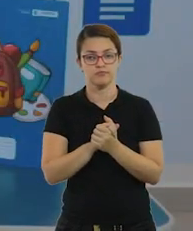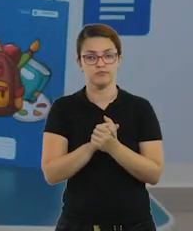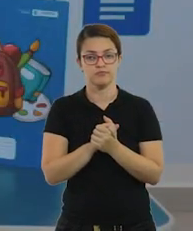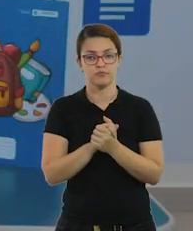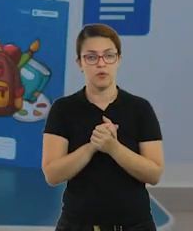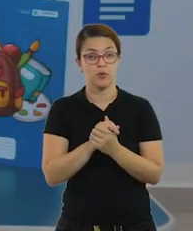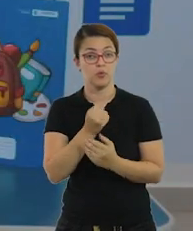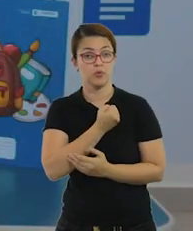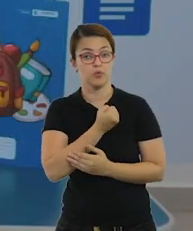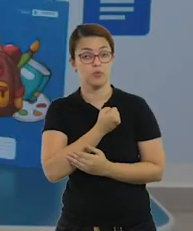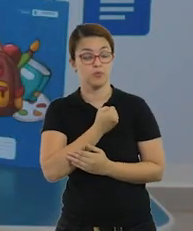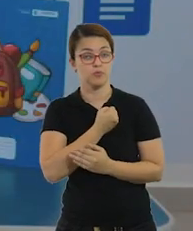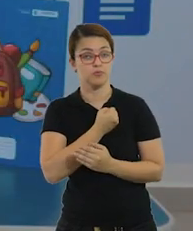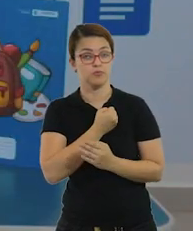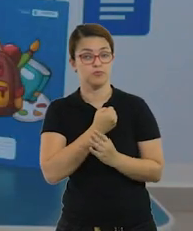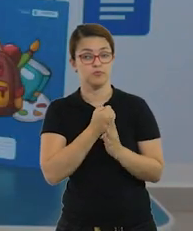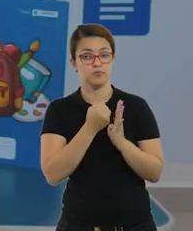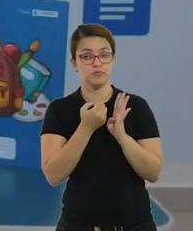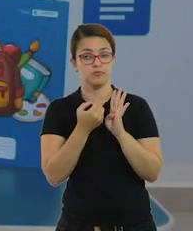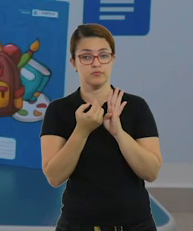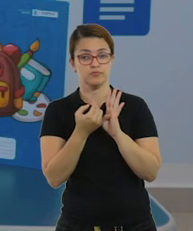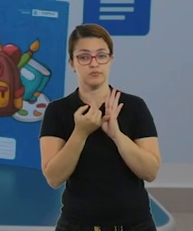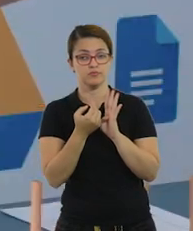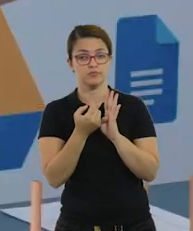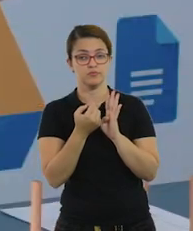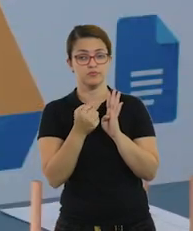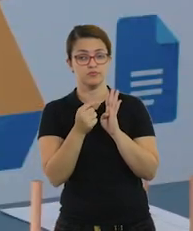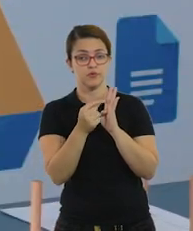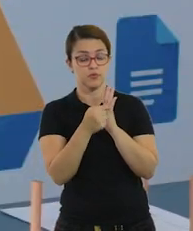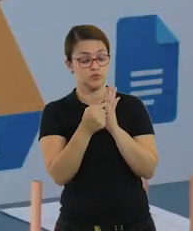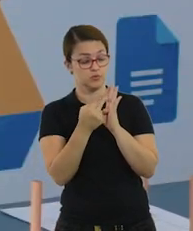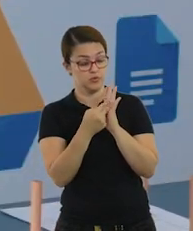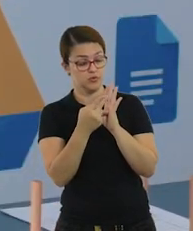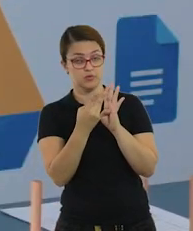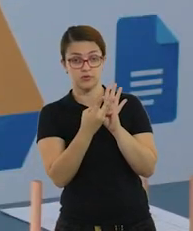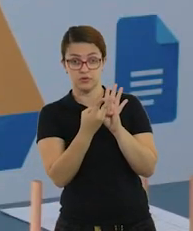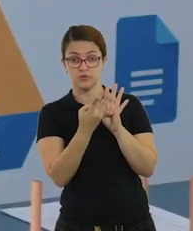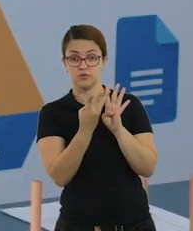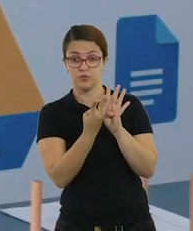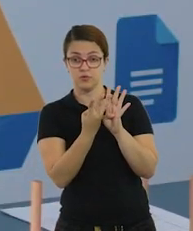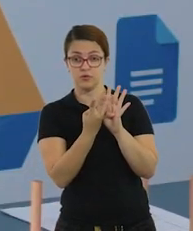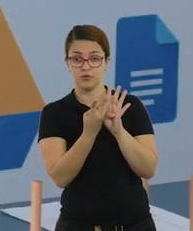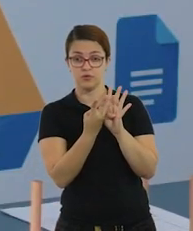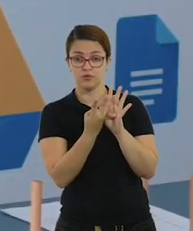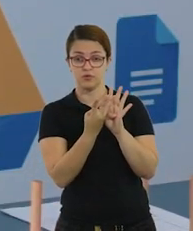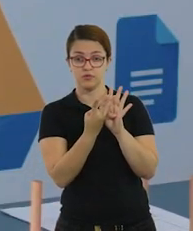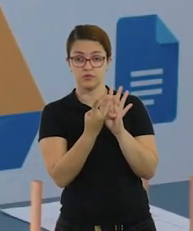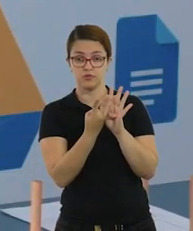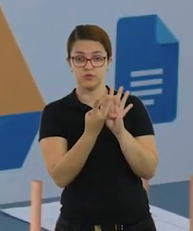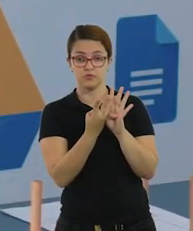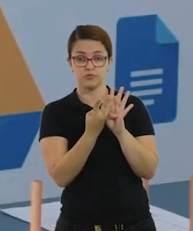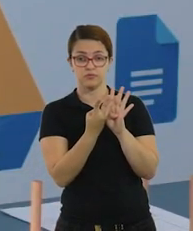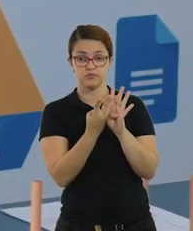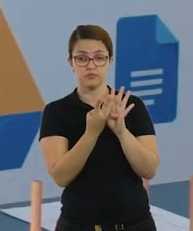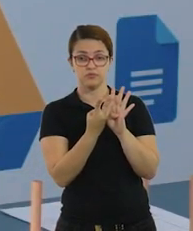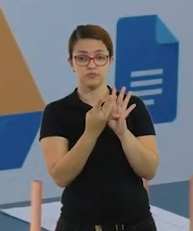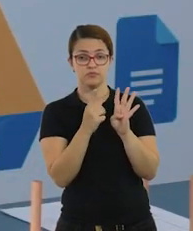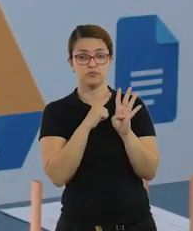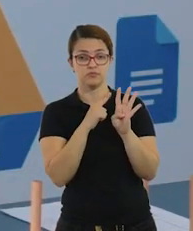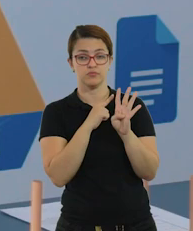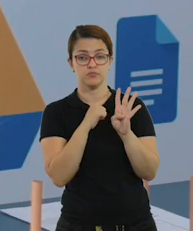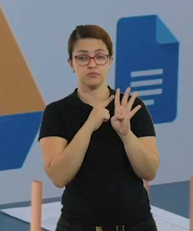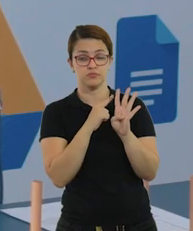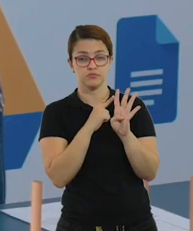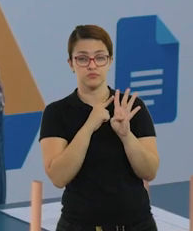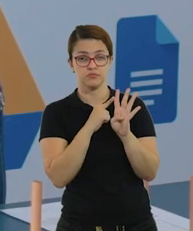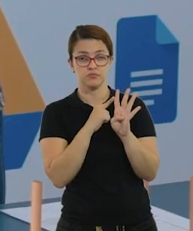32.437. Para saber qual é a quarta ordem, eu vou da direita para a esquerda. Tenho aqui, então, 1, 2, 3, 4. É a unidade de